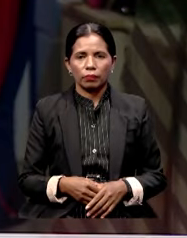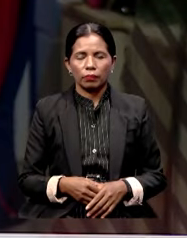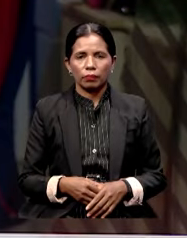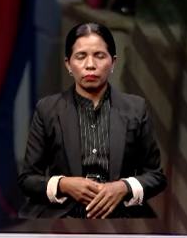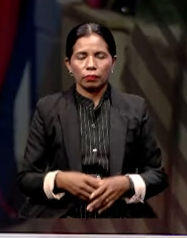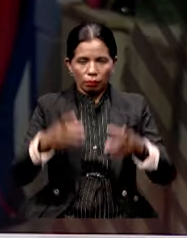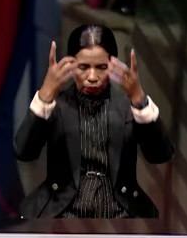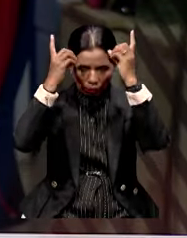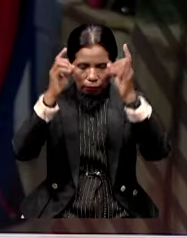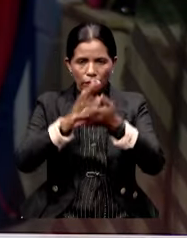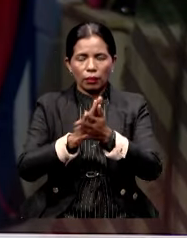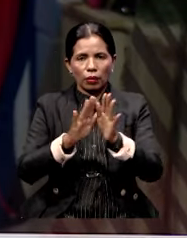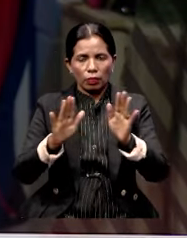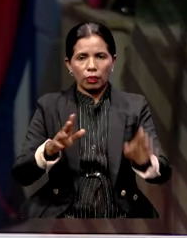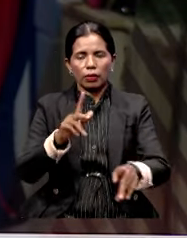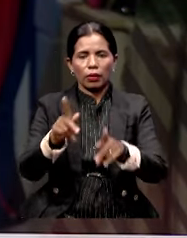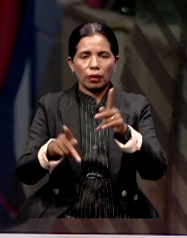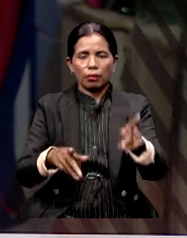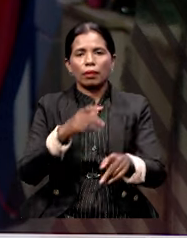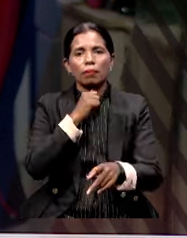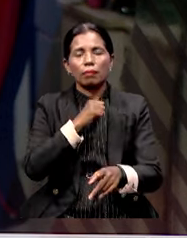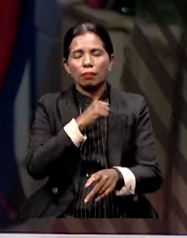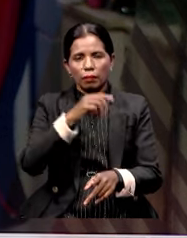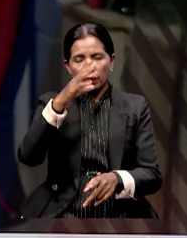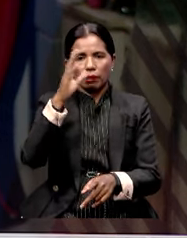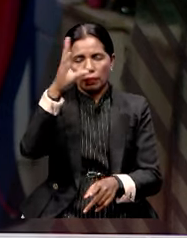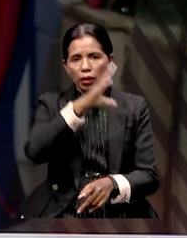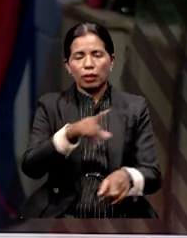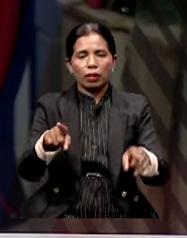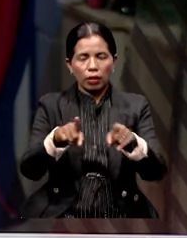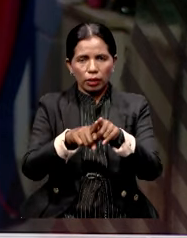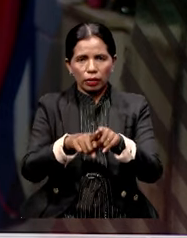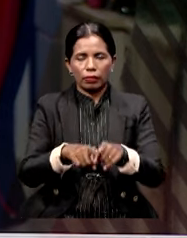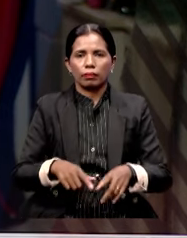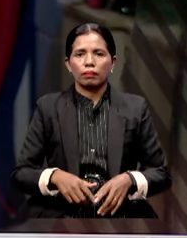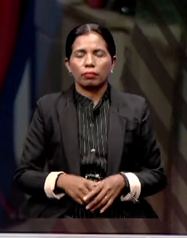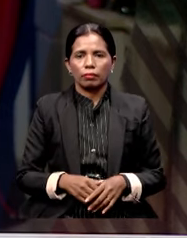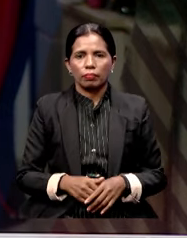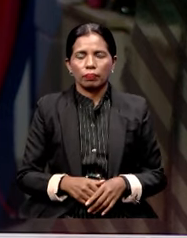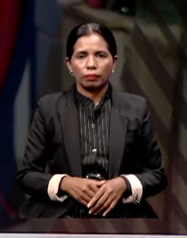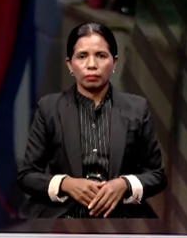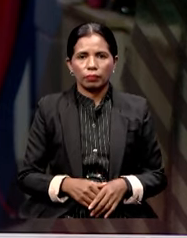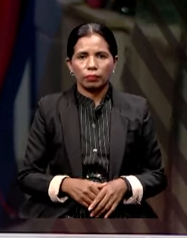Foi uma decisão bênção para casal homossexual nessa para condena e reluzir inflexível.